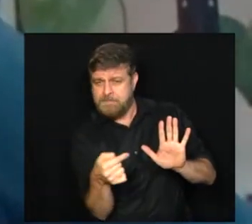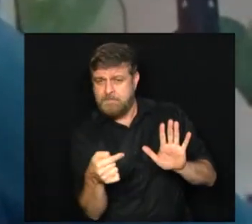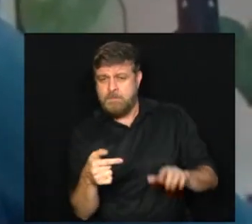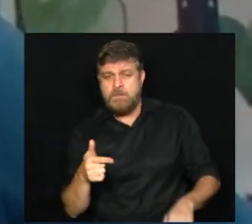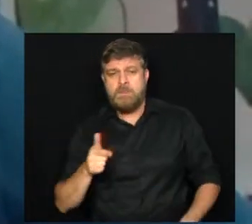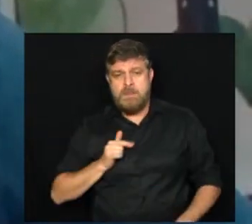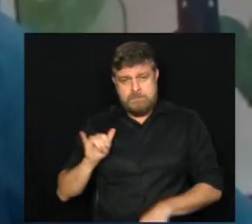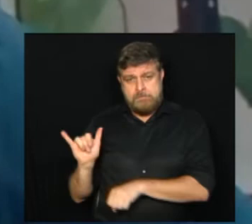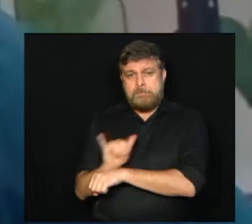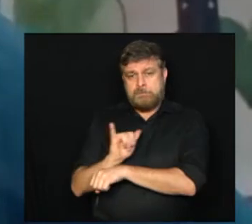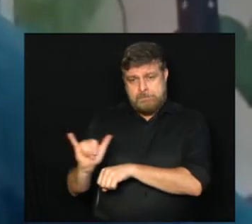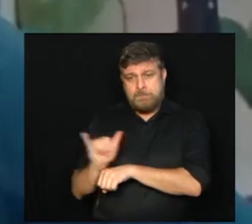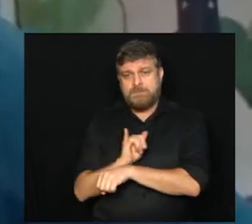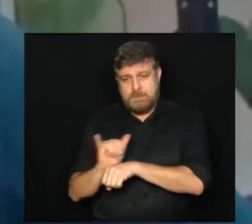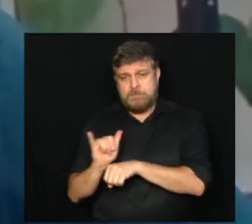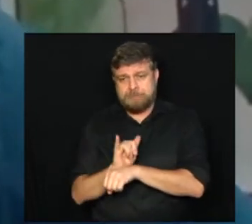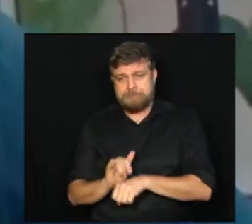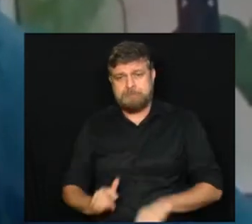essa